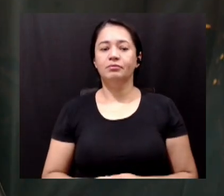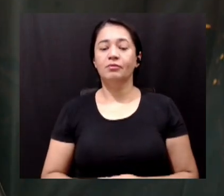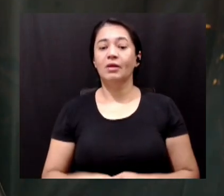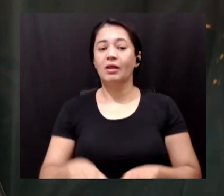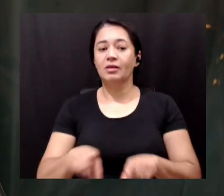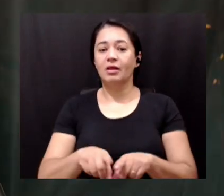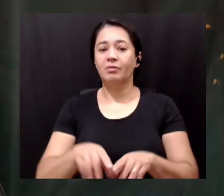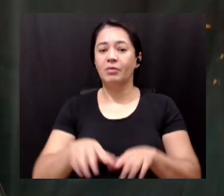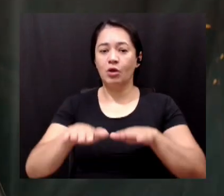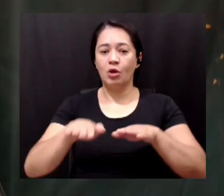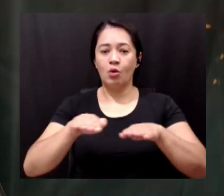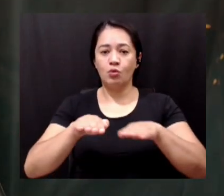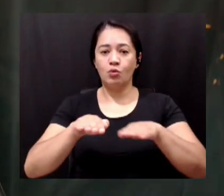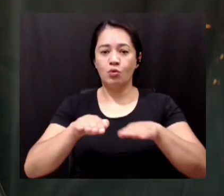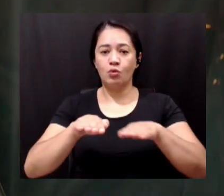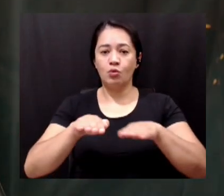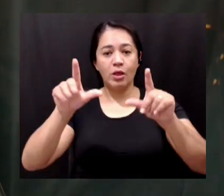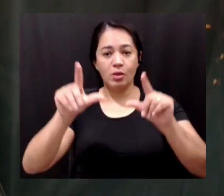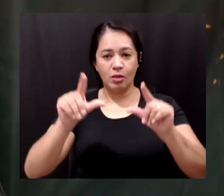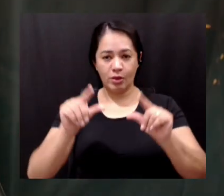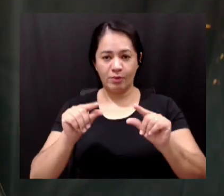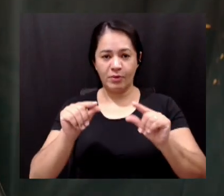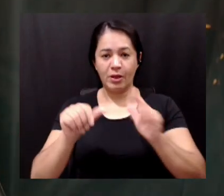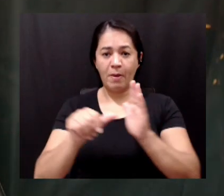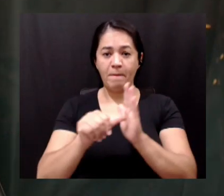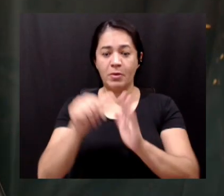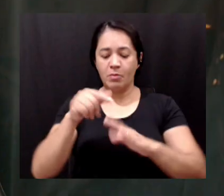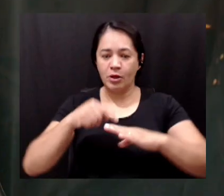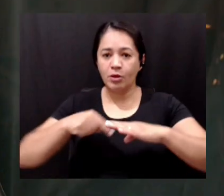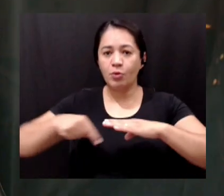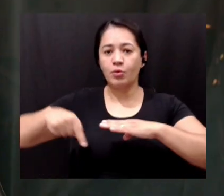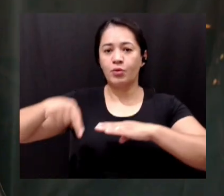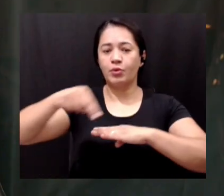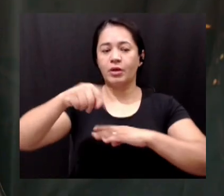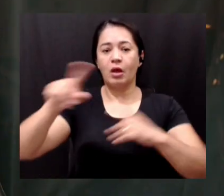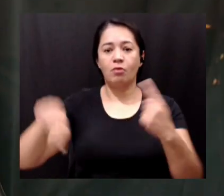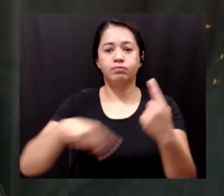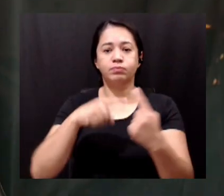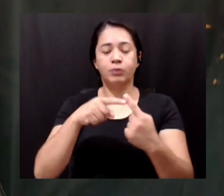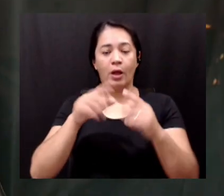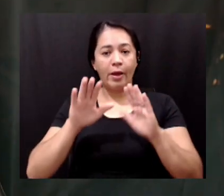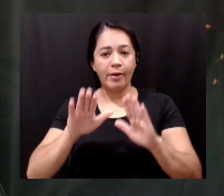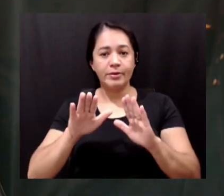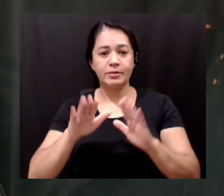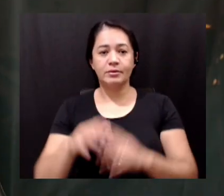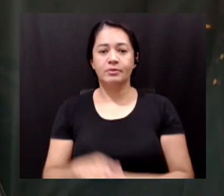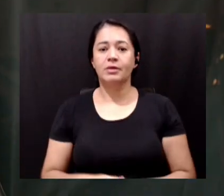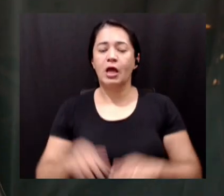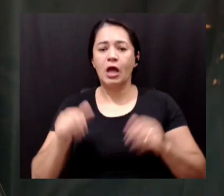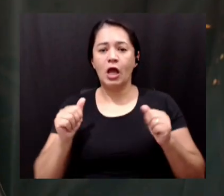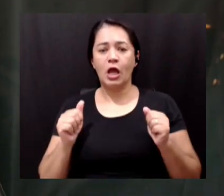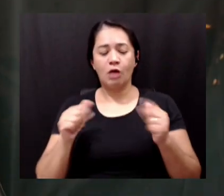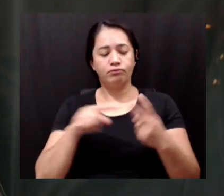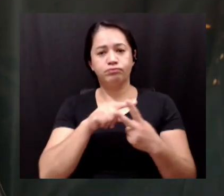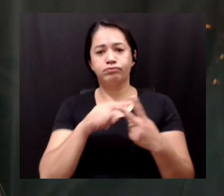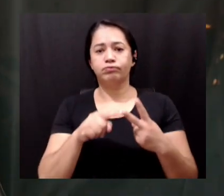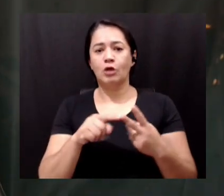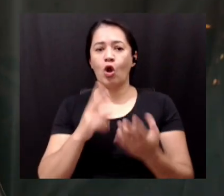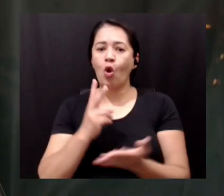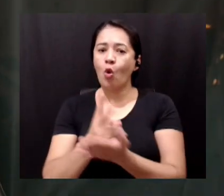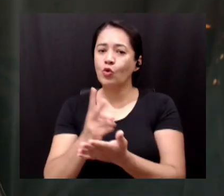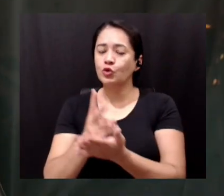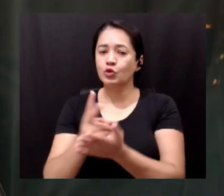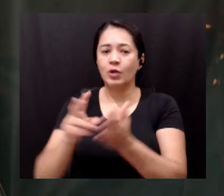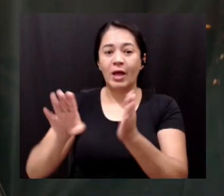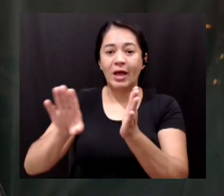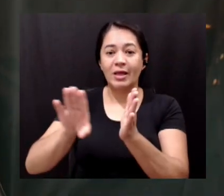de veículos na primeira rotatória. Esse é o objetivo, né? As 2 ações serão mantidas até o fim do horário de pico da manhã, por